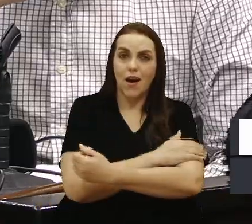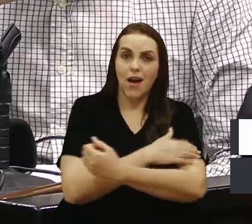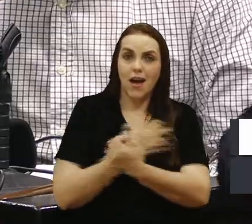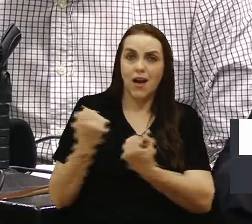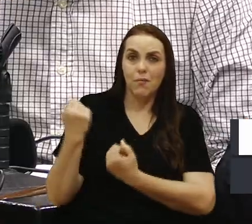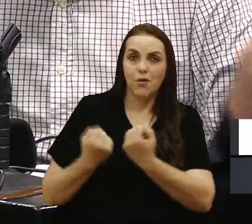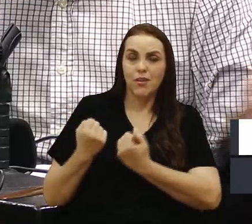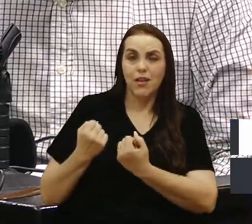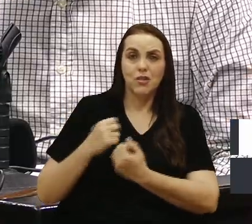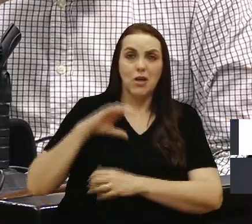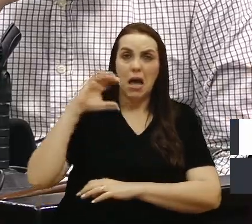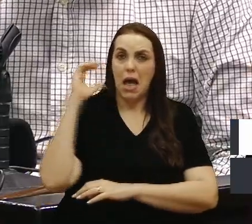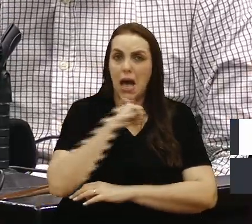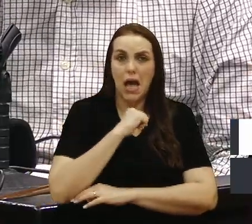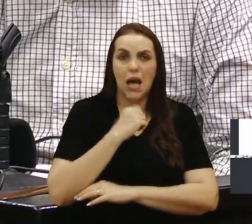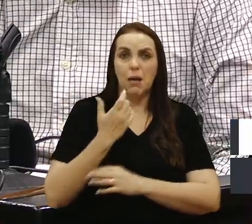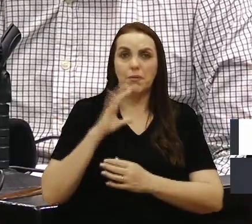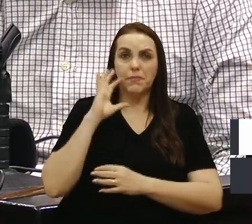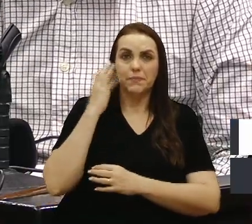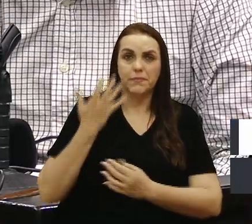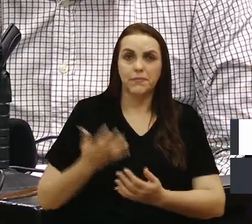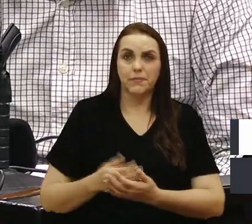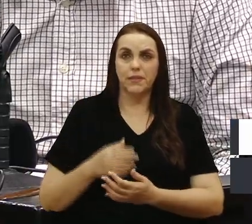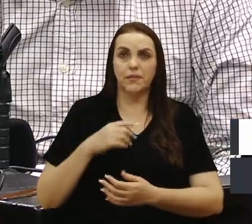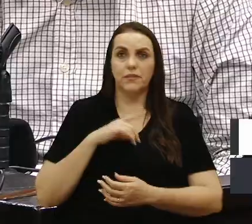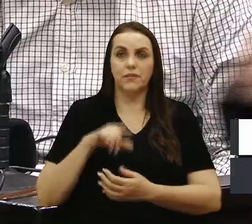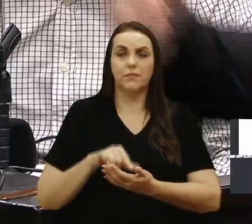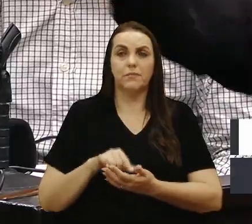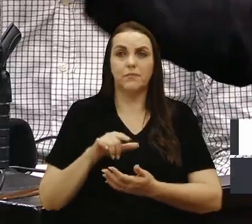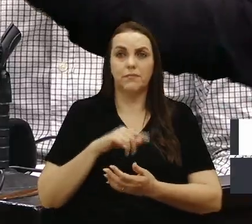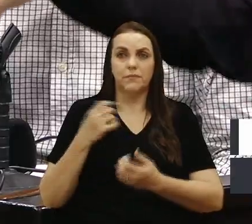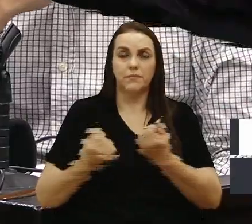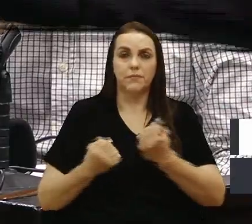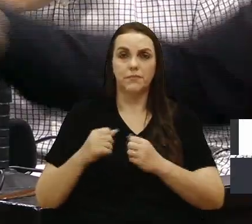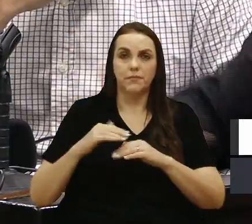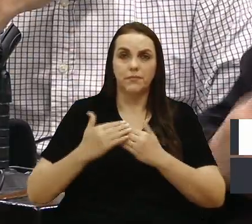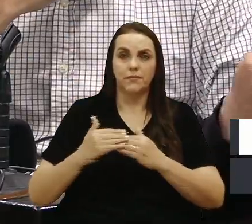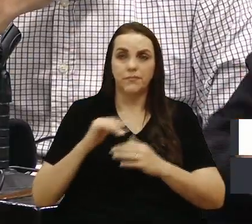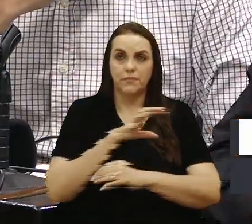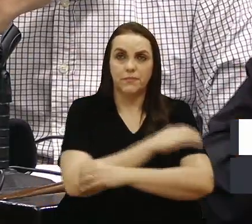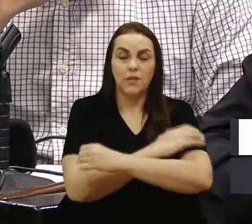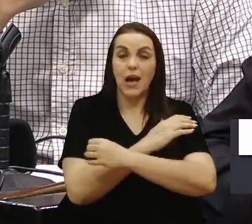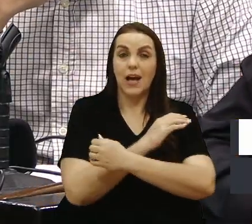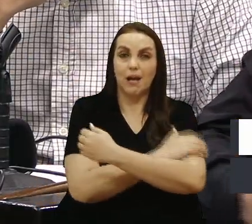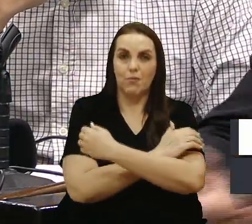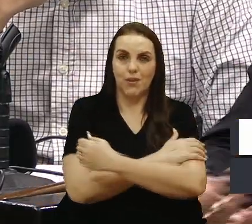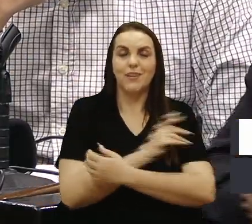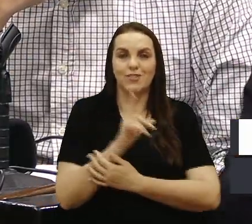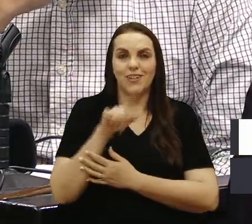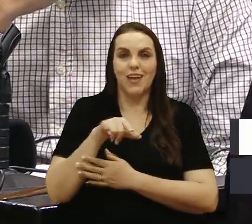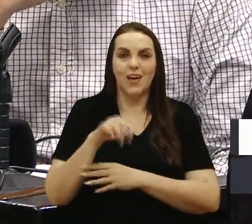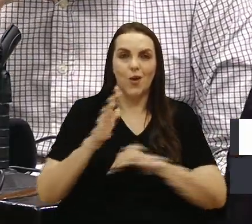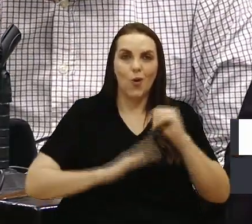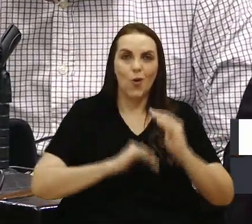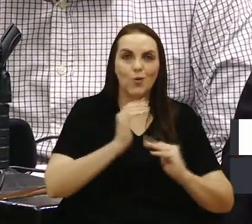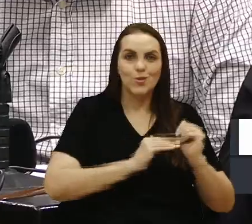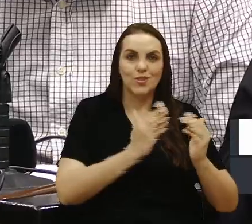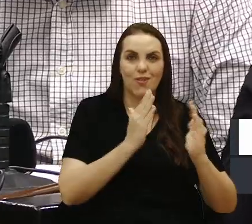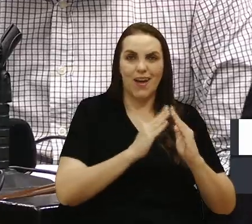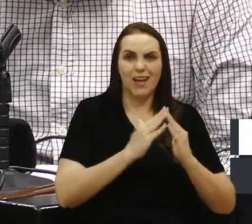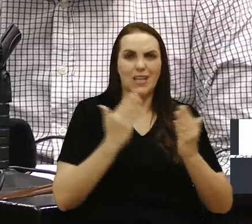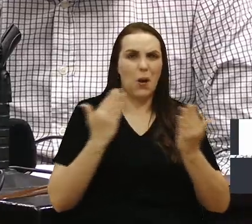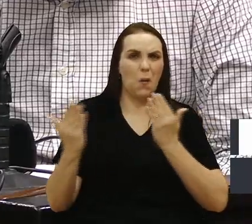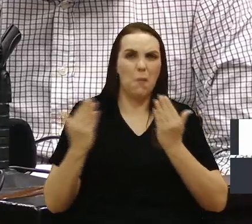foi rápido e aconteceu, mas eu acho que não era para fabricar uma caminhonete assim como está sendo feito a construção das casas. Eu acho que uma comparação